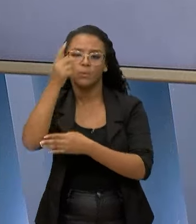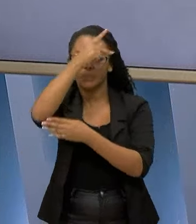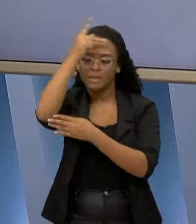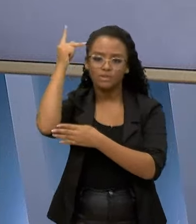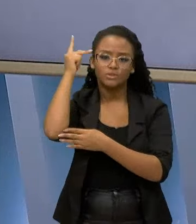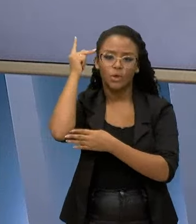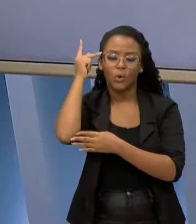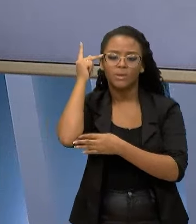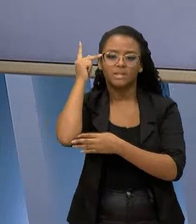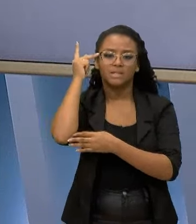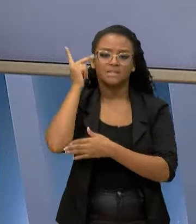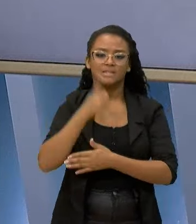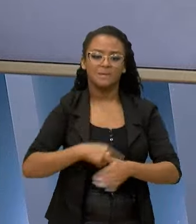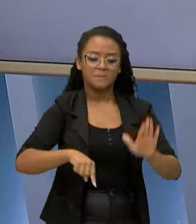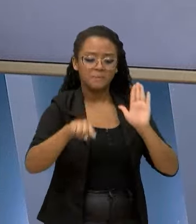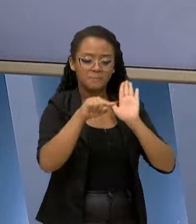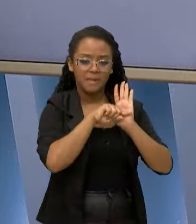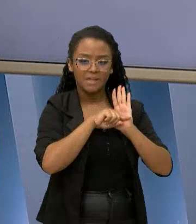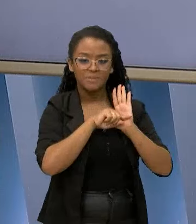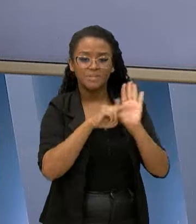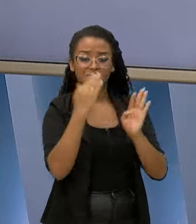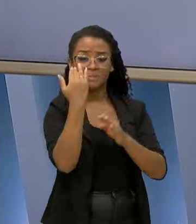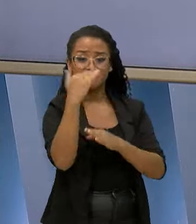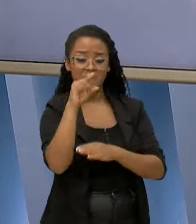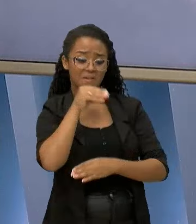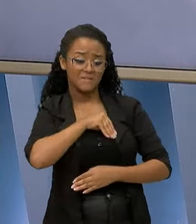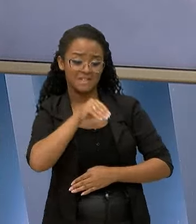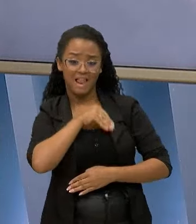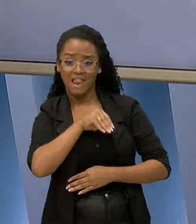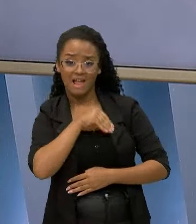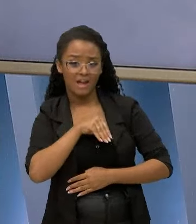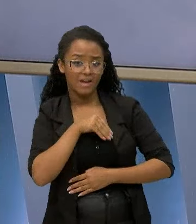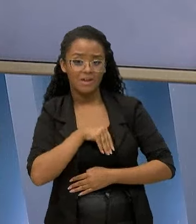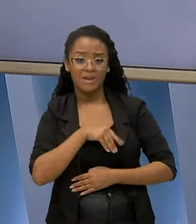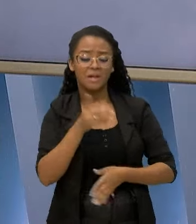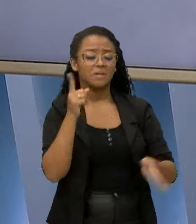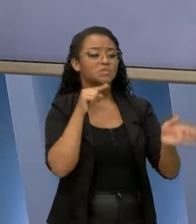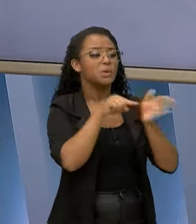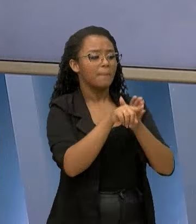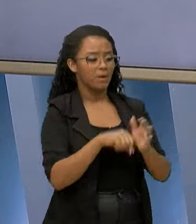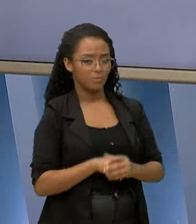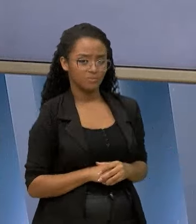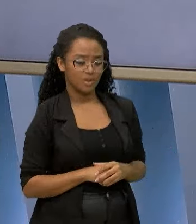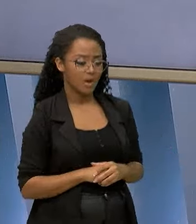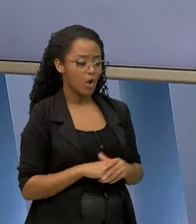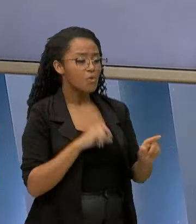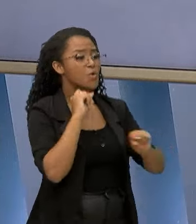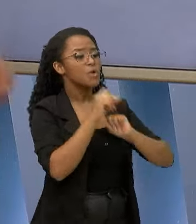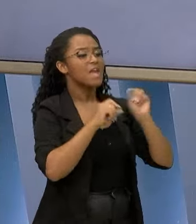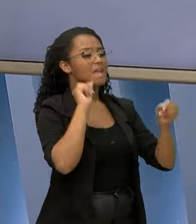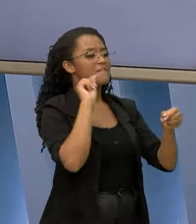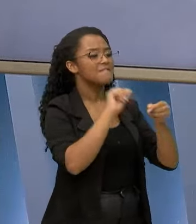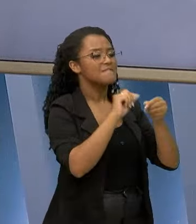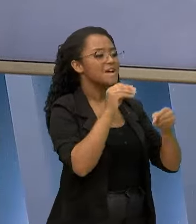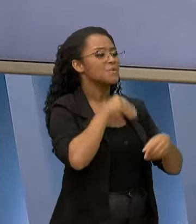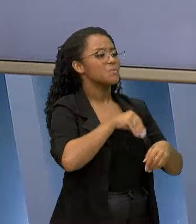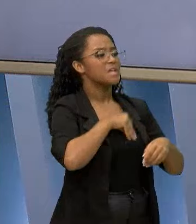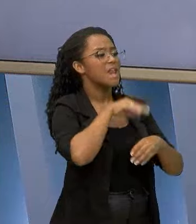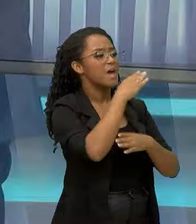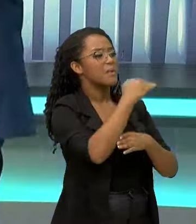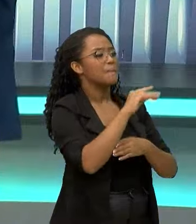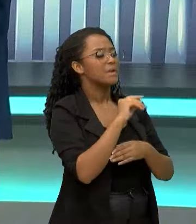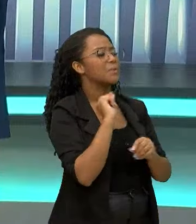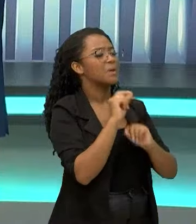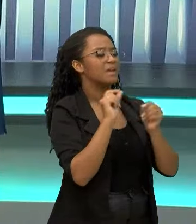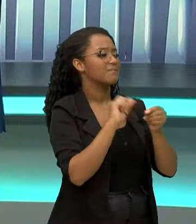recebendo menos de meio salário mínimo. Eu te pergunto, Rafael, o que você faz com meio salário mínimo? Candidata,